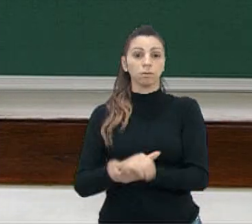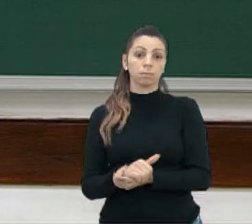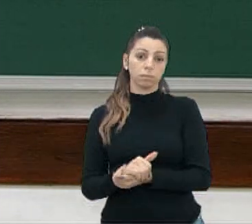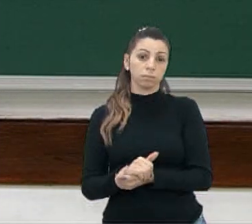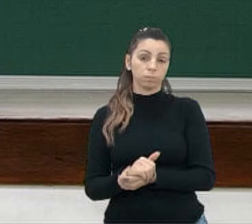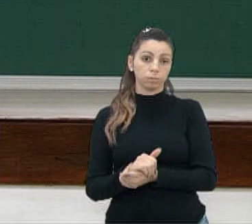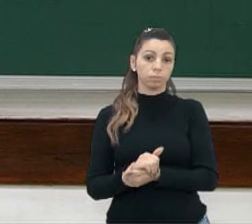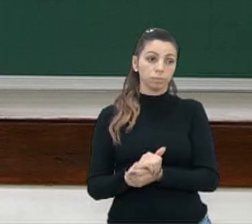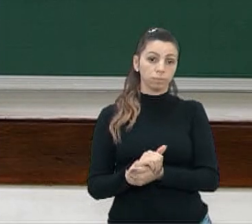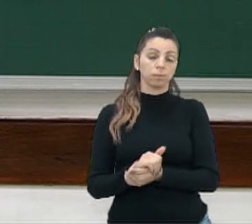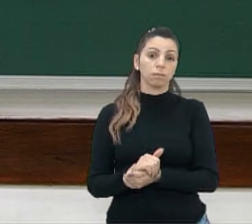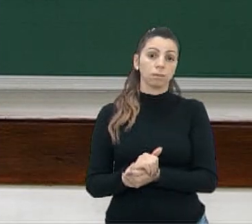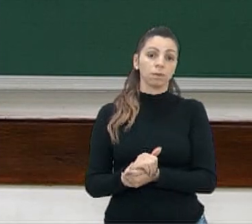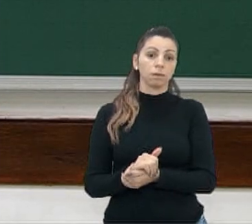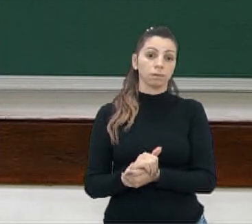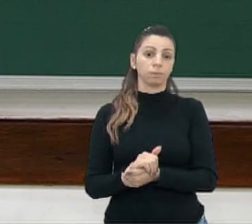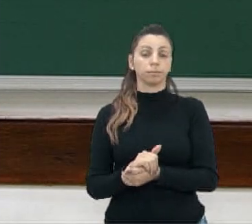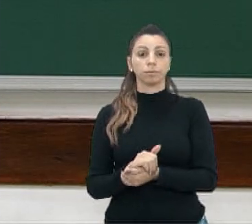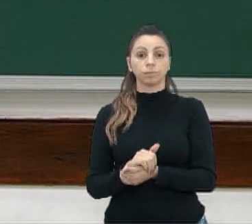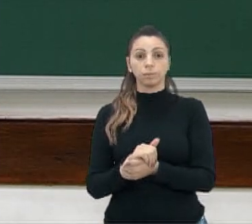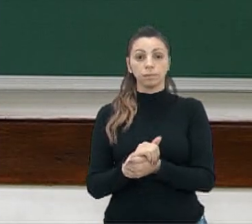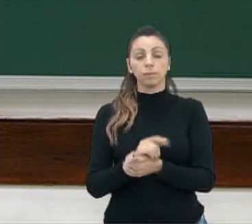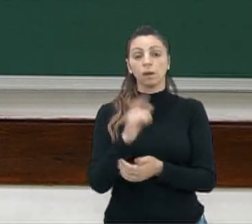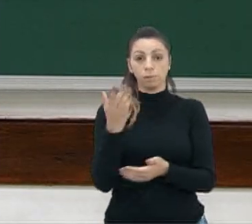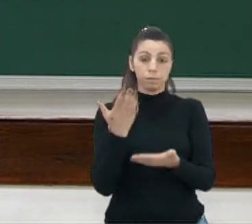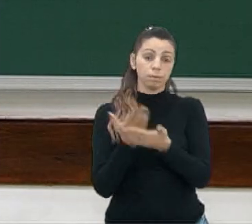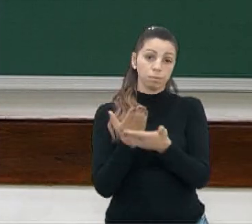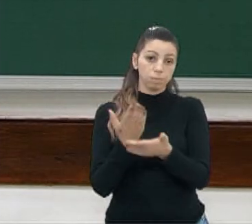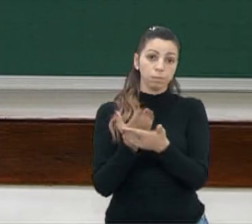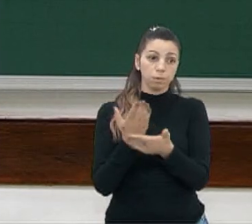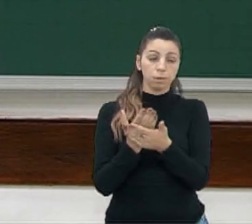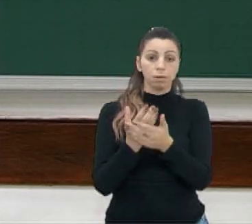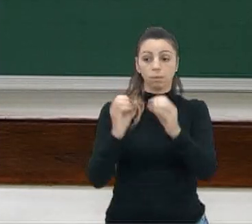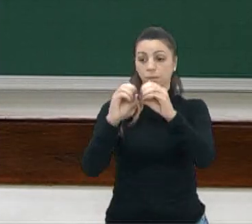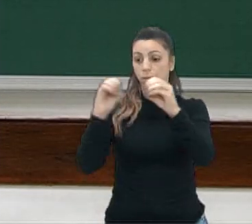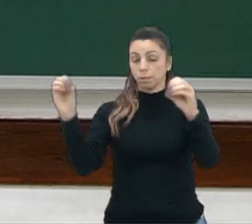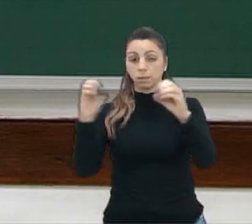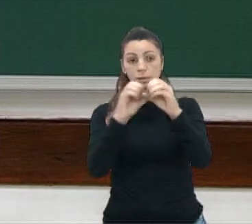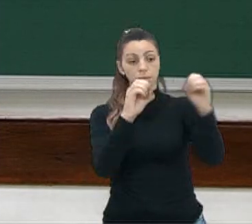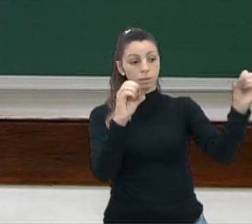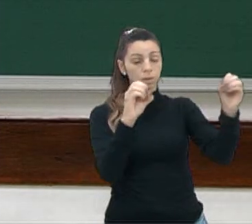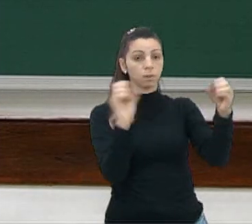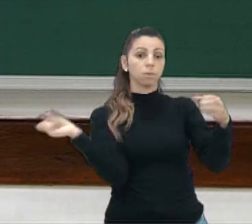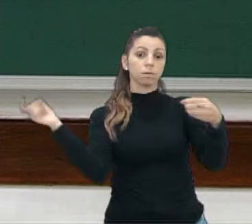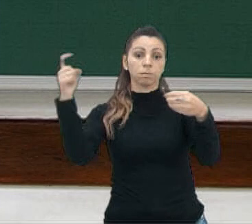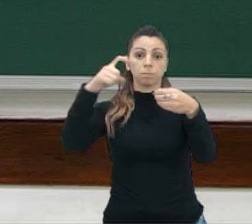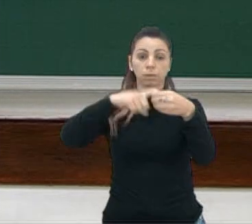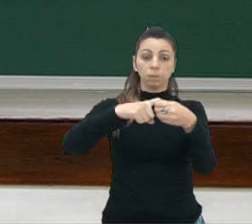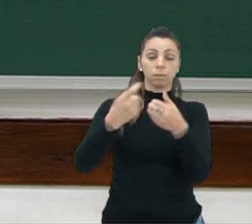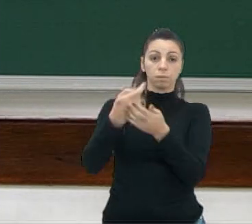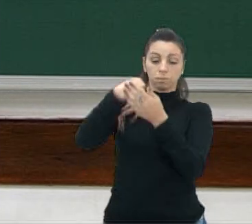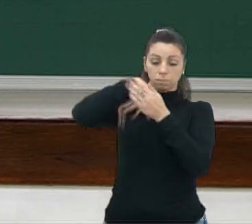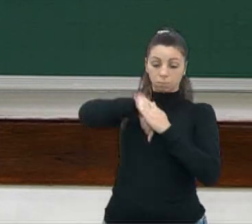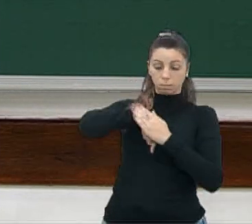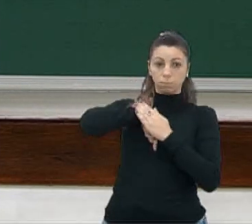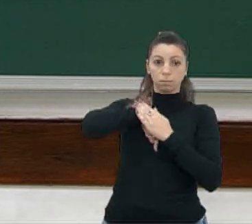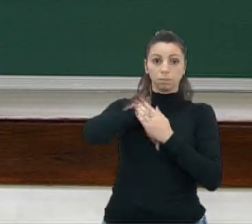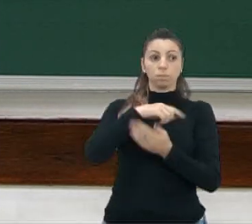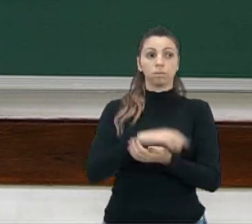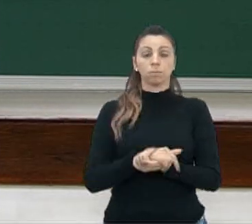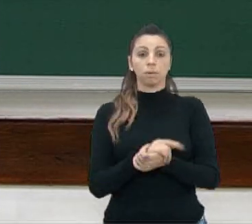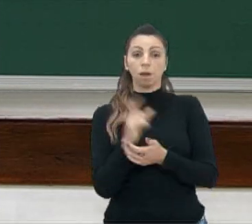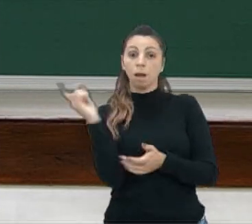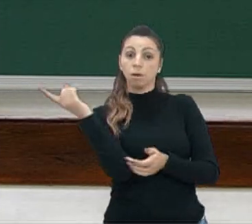sido um substantivo. Aí que vem das que nós estudamos já, que são as orações subordinadas substantivas. Elas são orações que